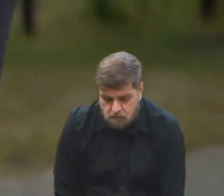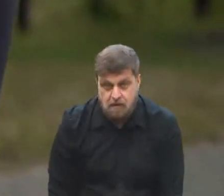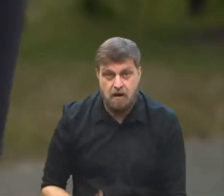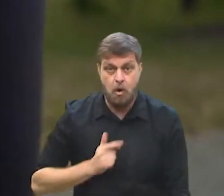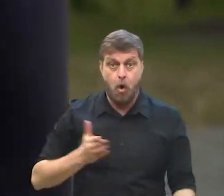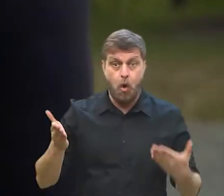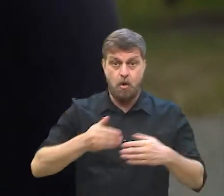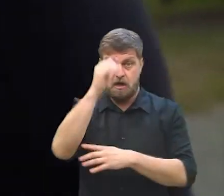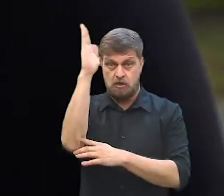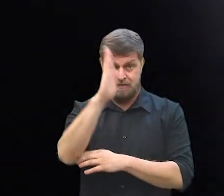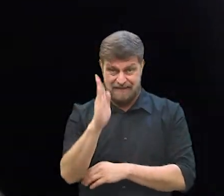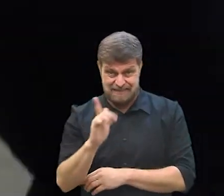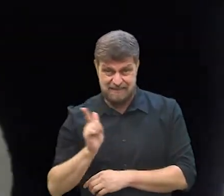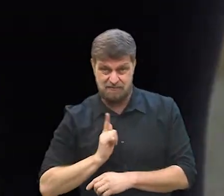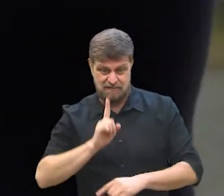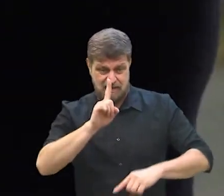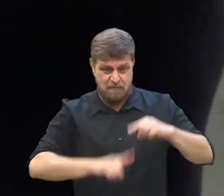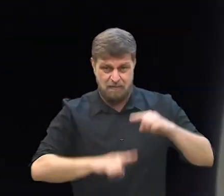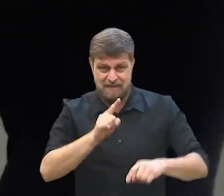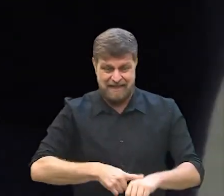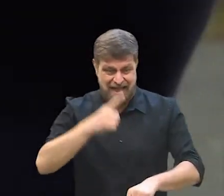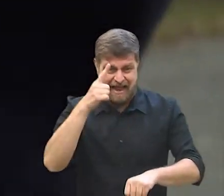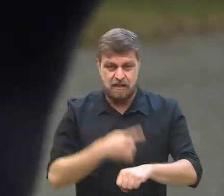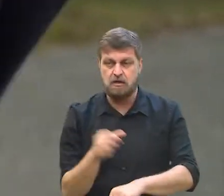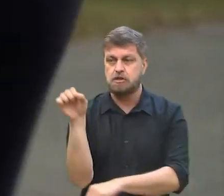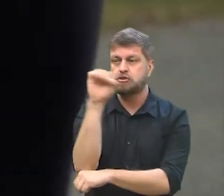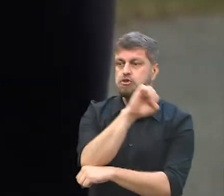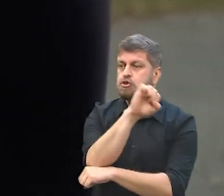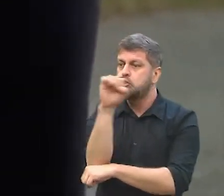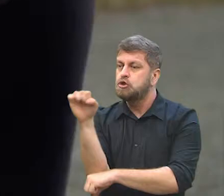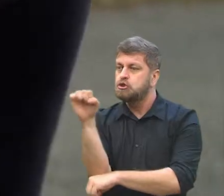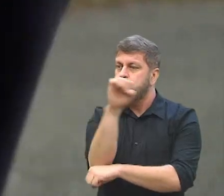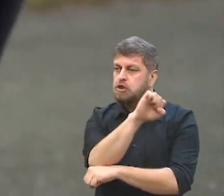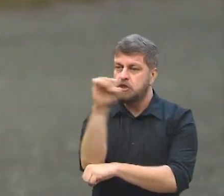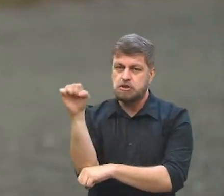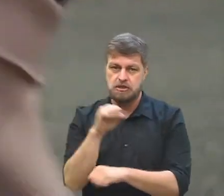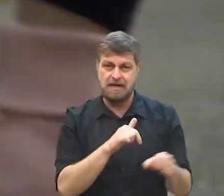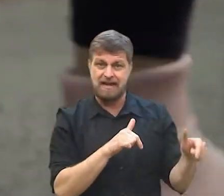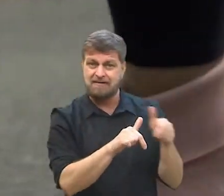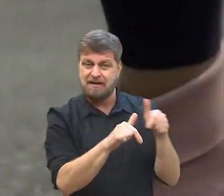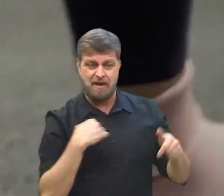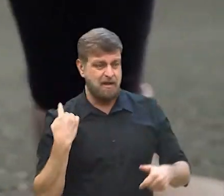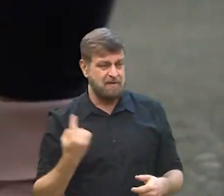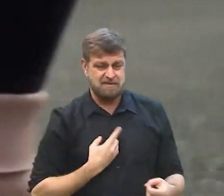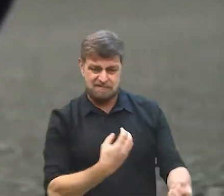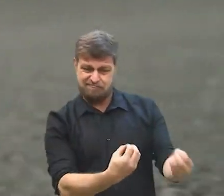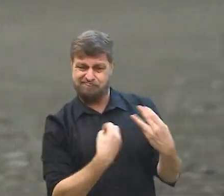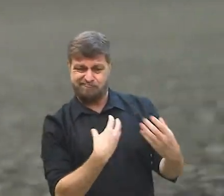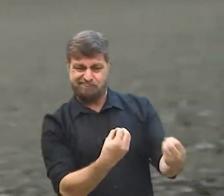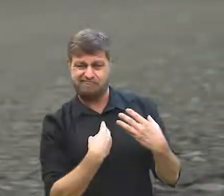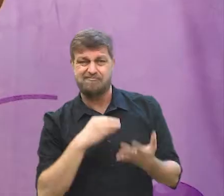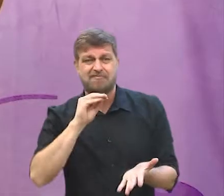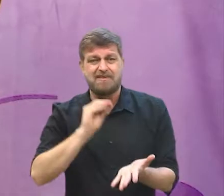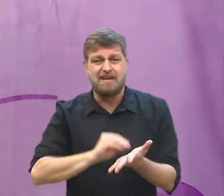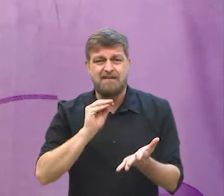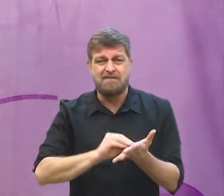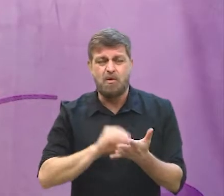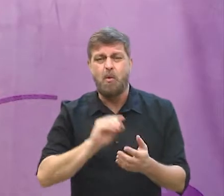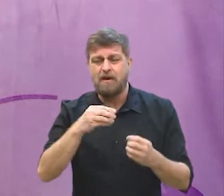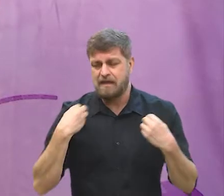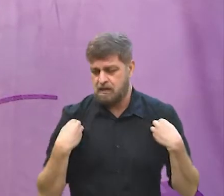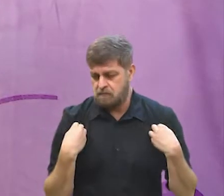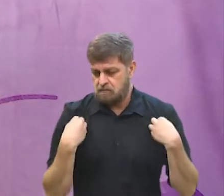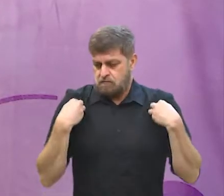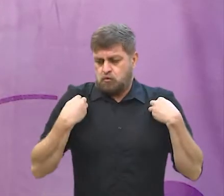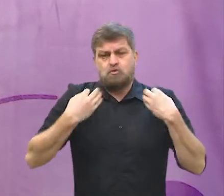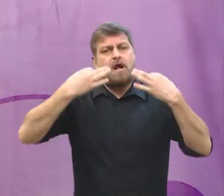modernos, né? Mesmo na hora de dirigir, na hora de trabalhar, mas ainda a gente não tem uma educação sobre uma boa postura. O que é ter uma